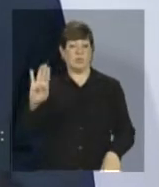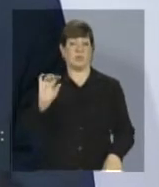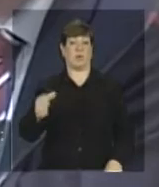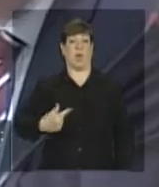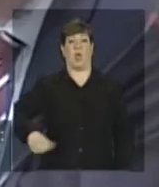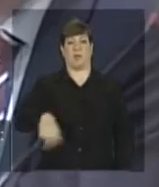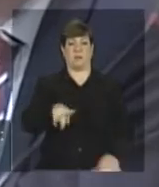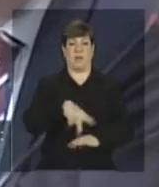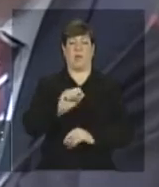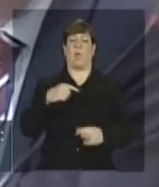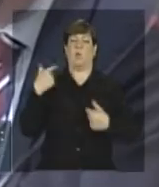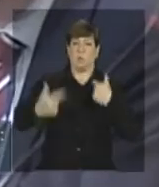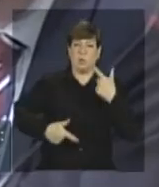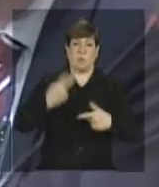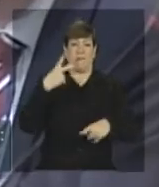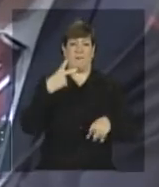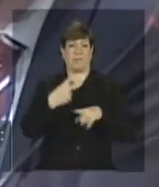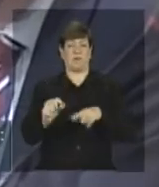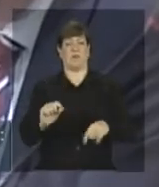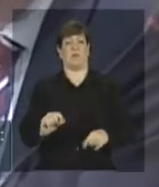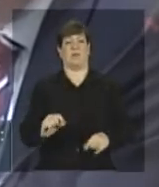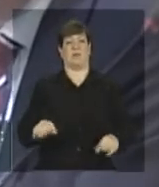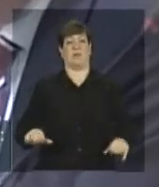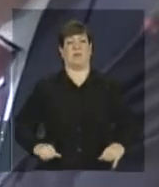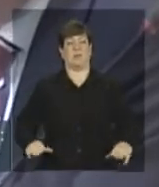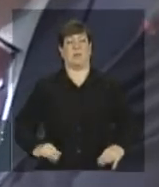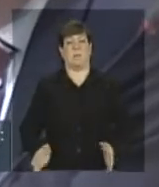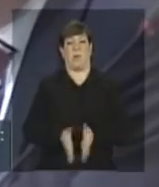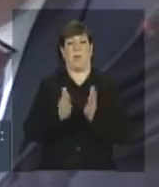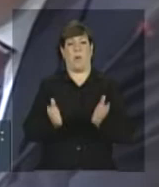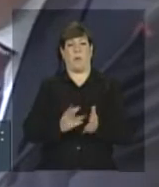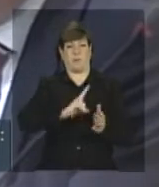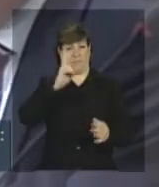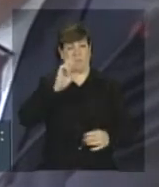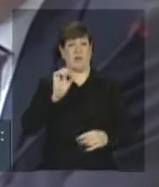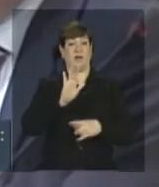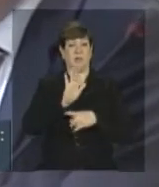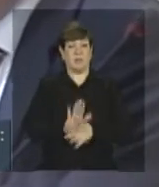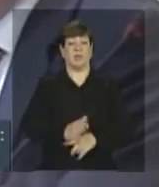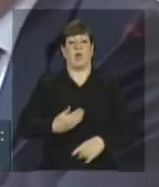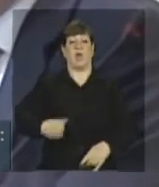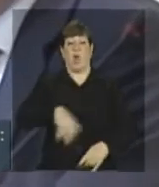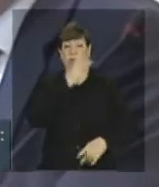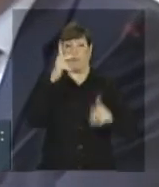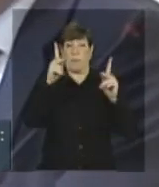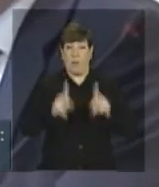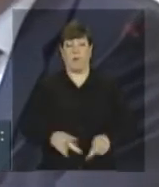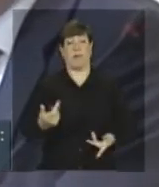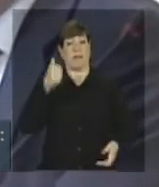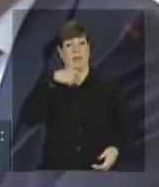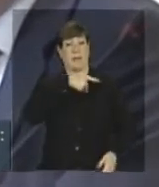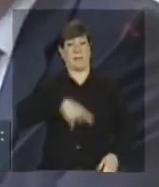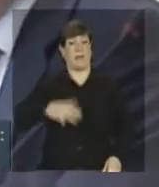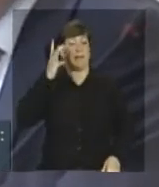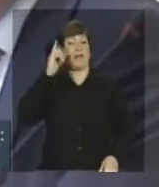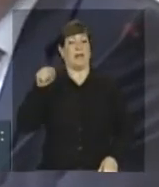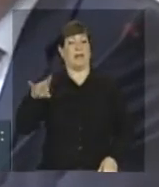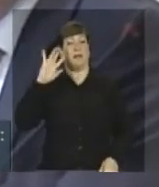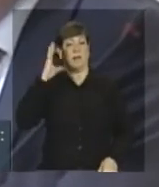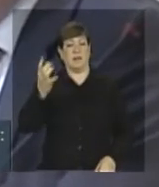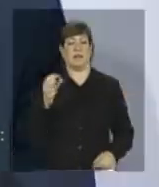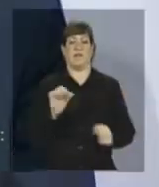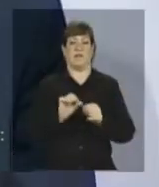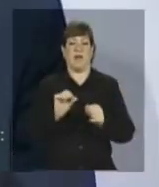nosso país o combate à pobreza extrema, a prioridade de atender o nosso povo, a presidenta Dilma tomou um conjunto